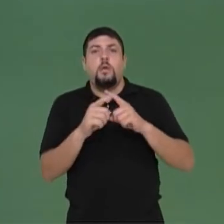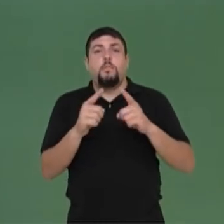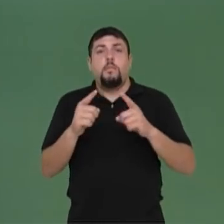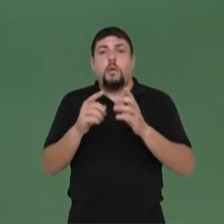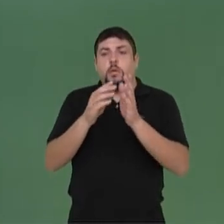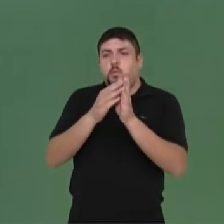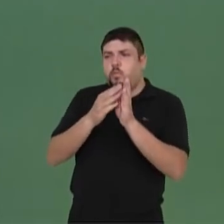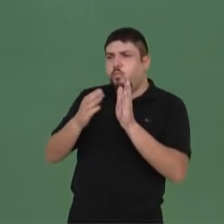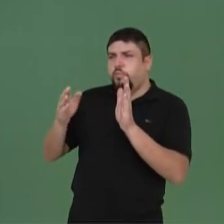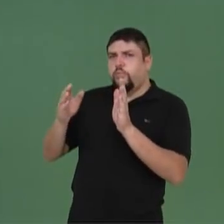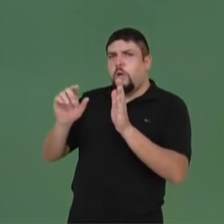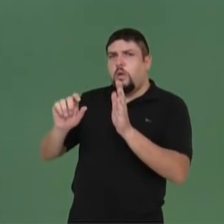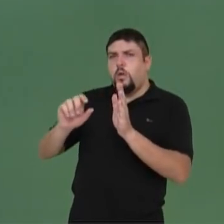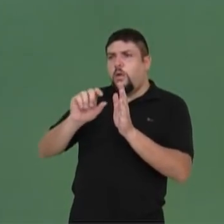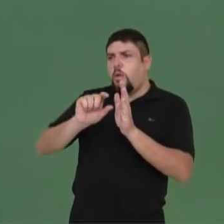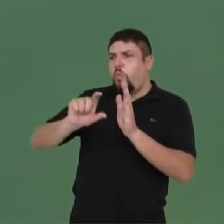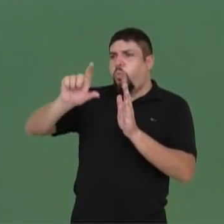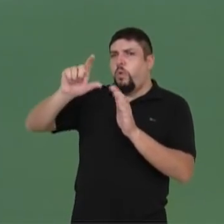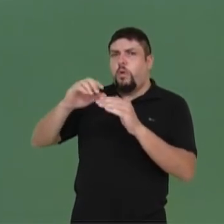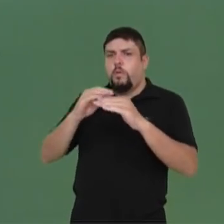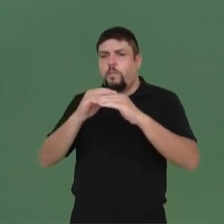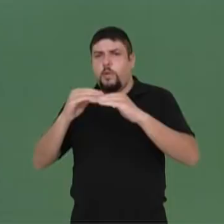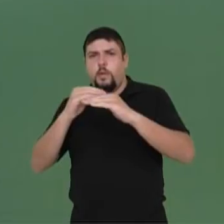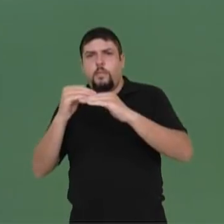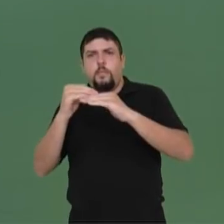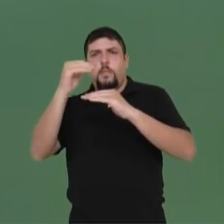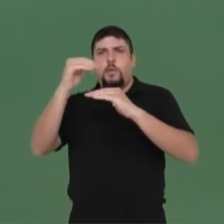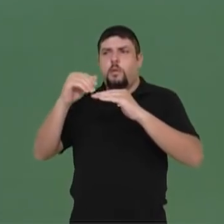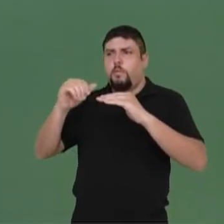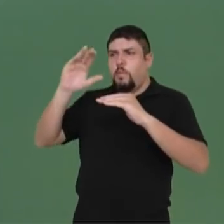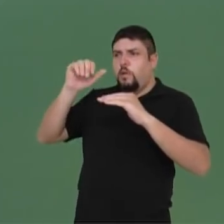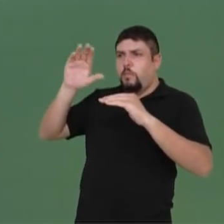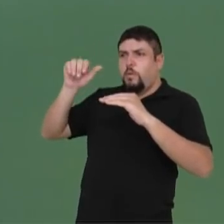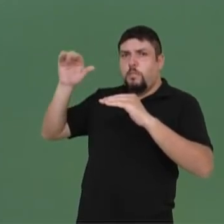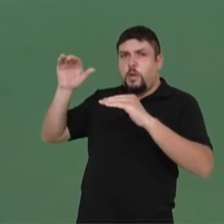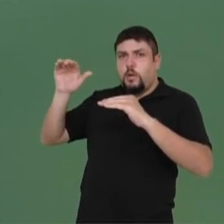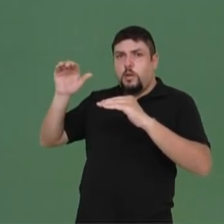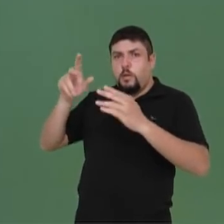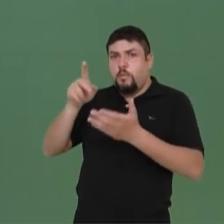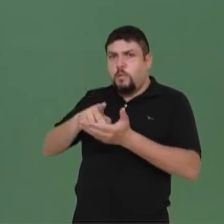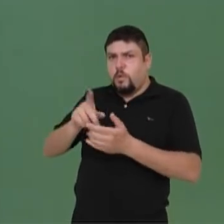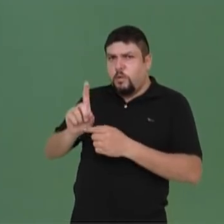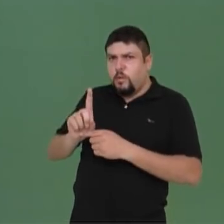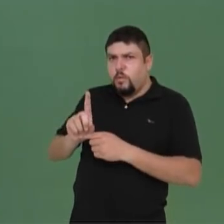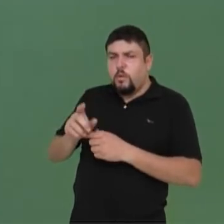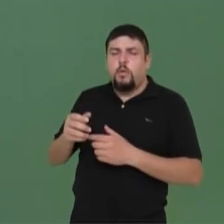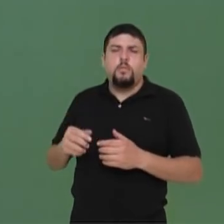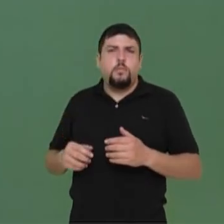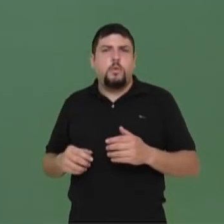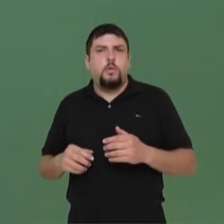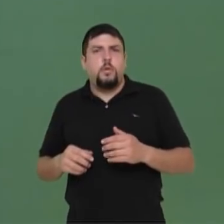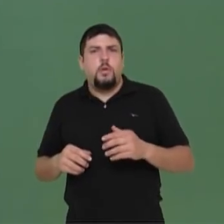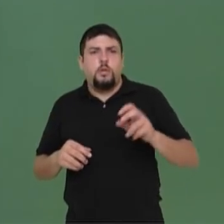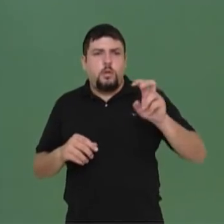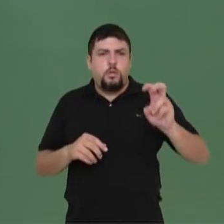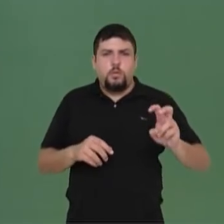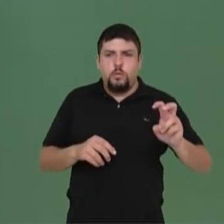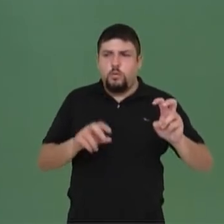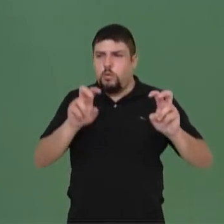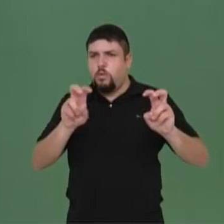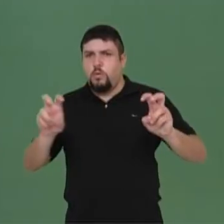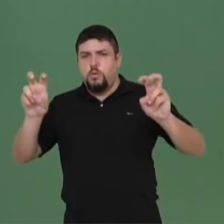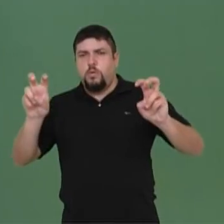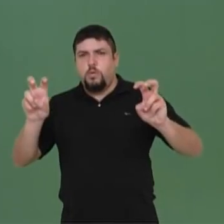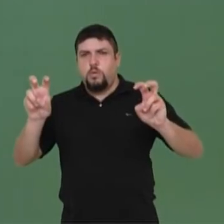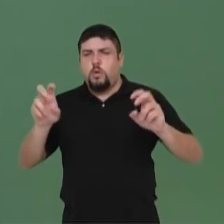valores altos, mais valores acima da média. Na verdade não, né? Eu tenho 5 valores abaixo da média e 5 valores acima da média. Mas